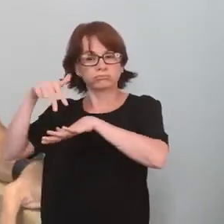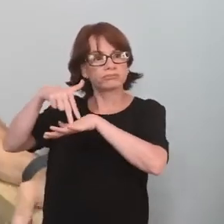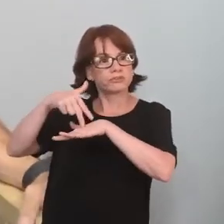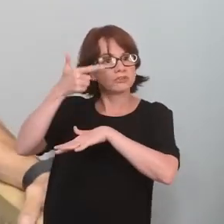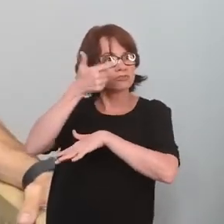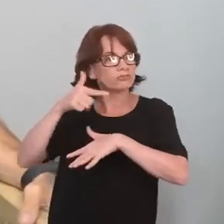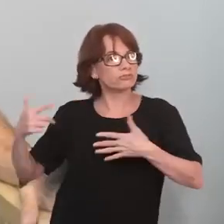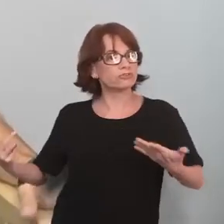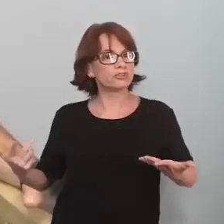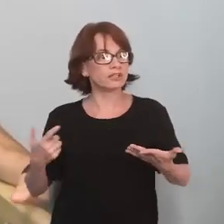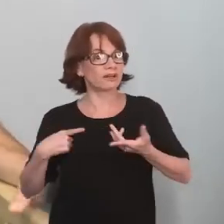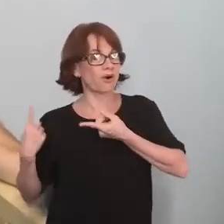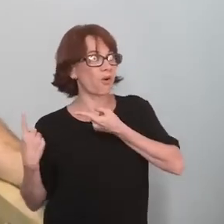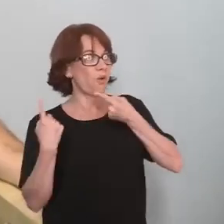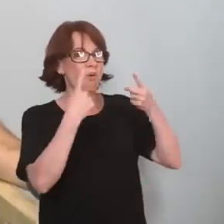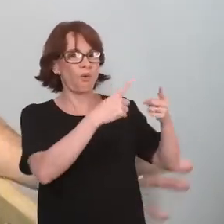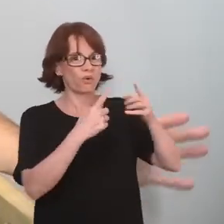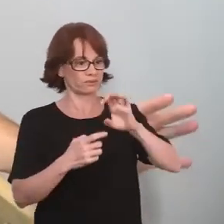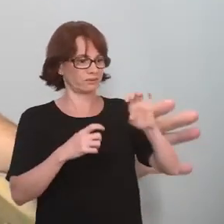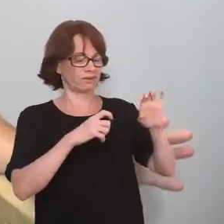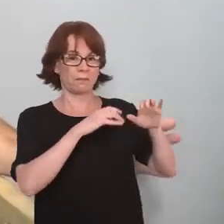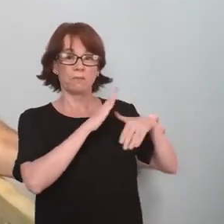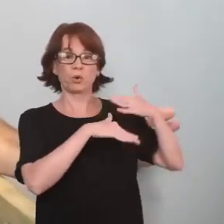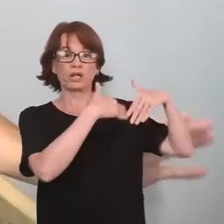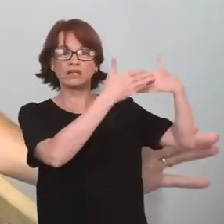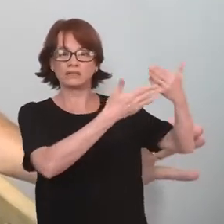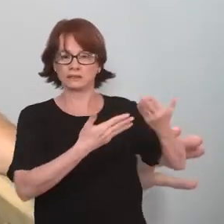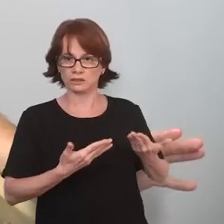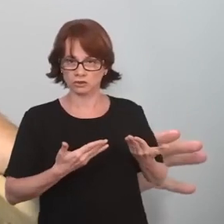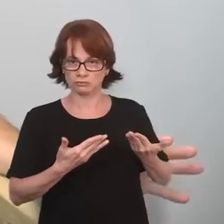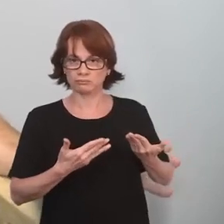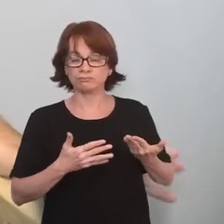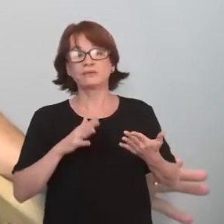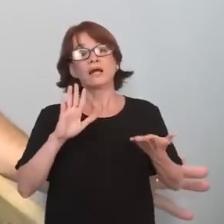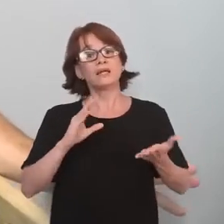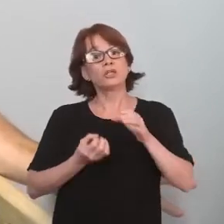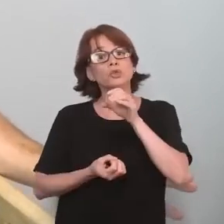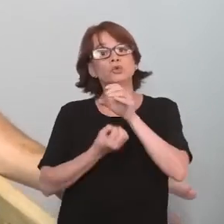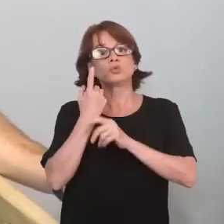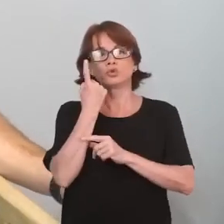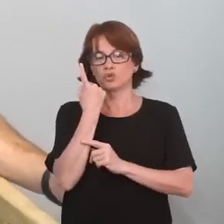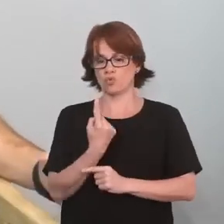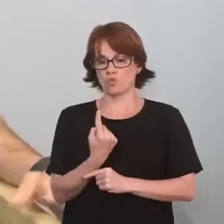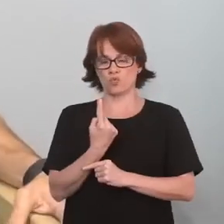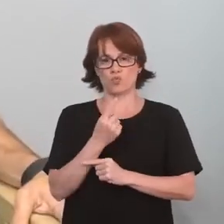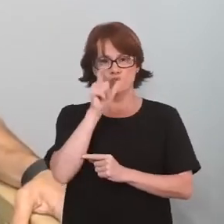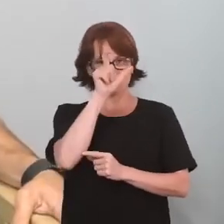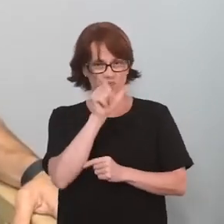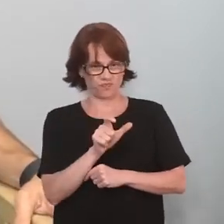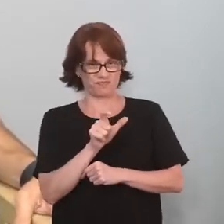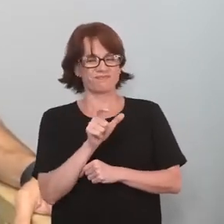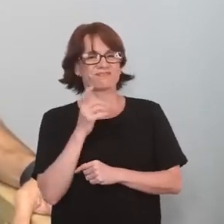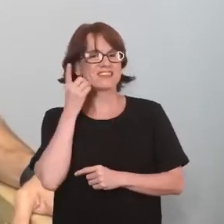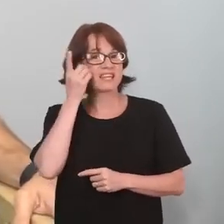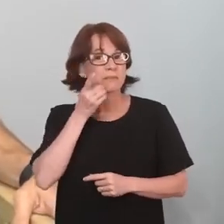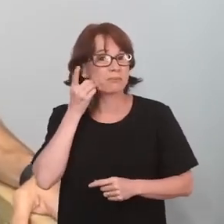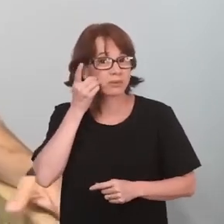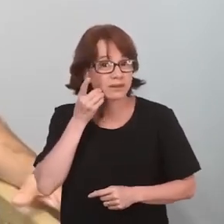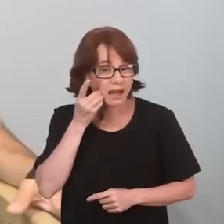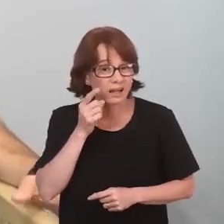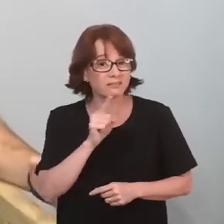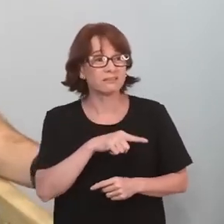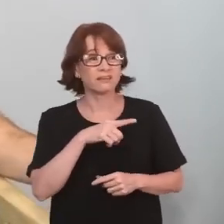do progressismo ou dessa cultura woke. Surge um deputado do baixo clero, Jair Bolsonaro, que dá voz a dezenas